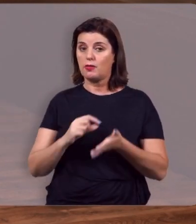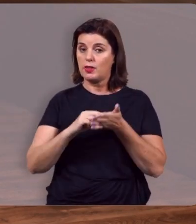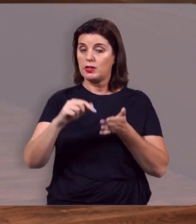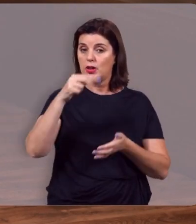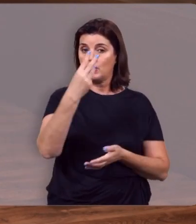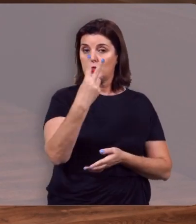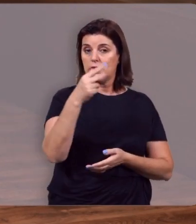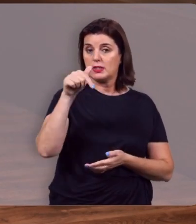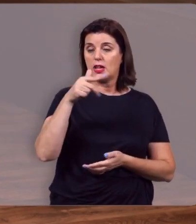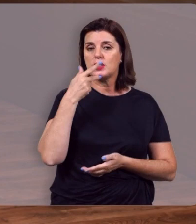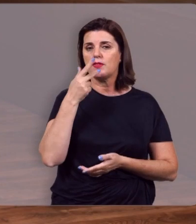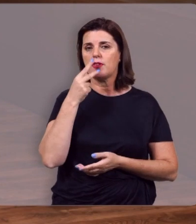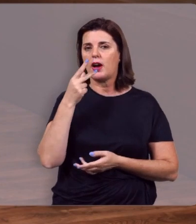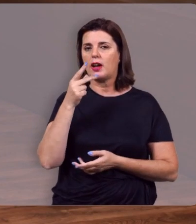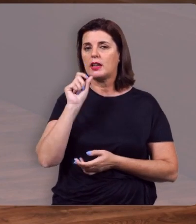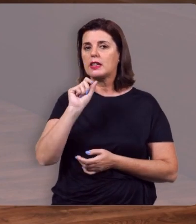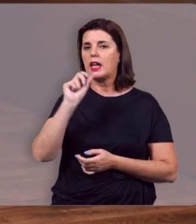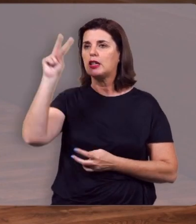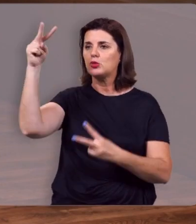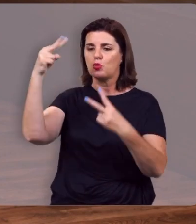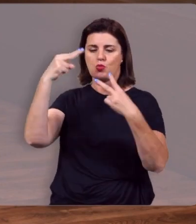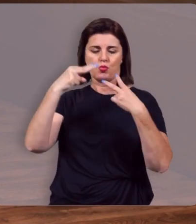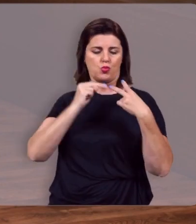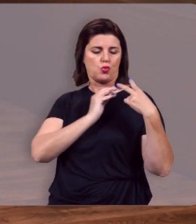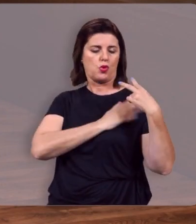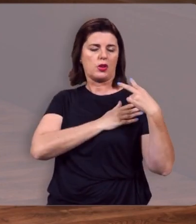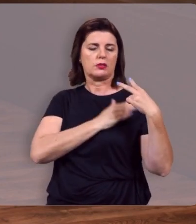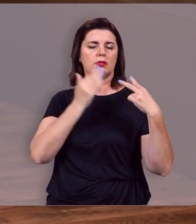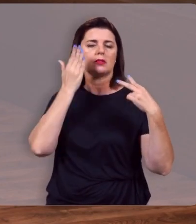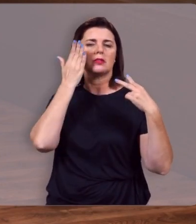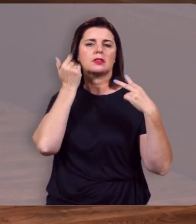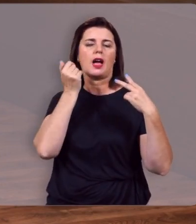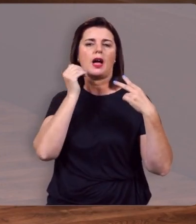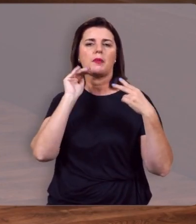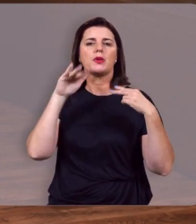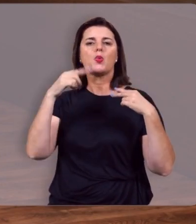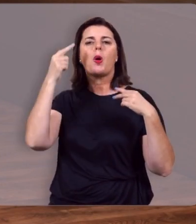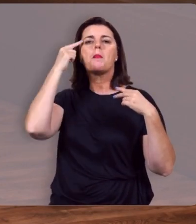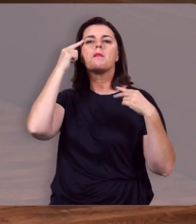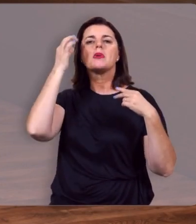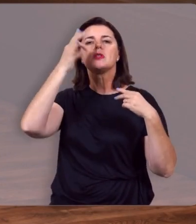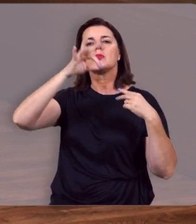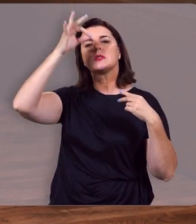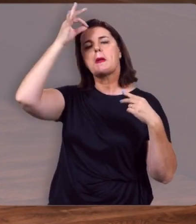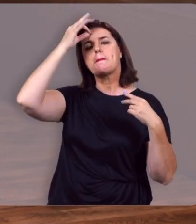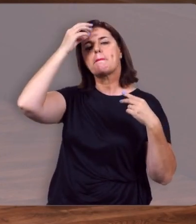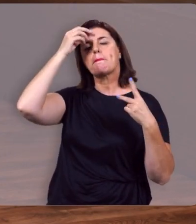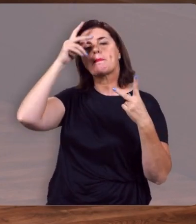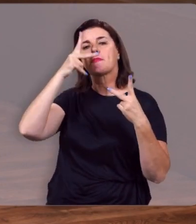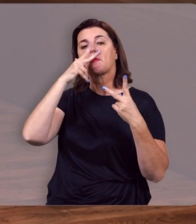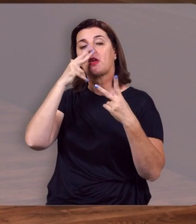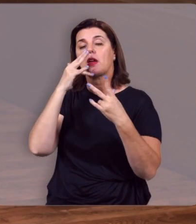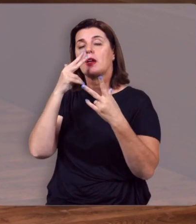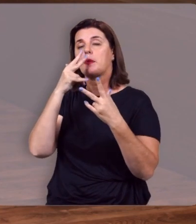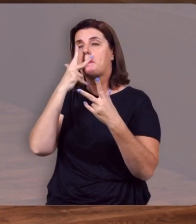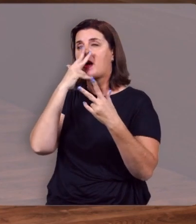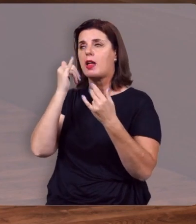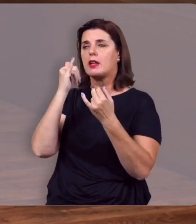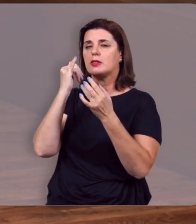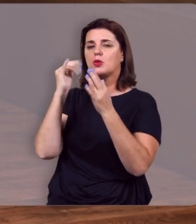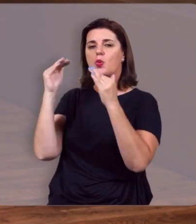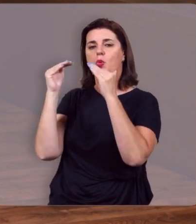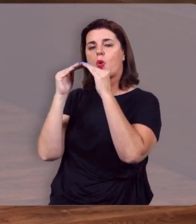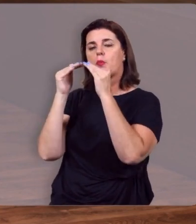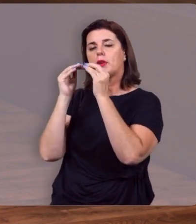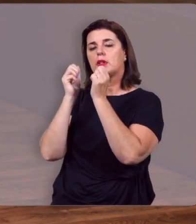diz: e aquele que sonda os corações sabe qual é a mente do Espírito, porque é segundo a vontade de